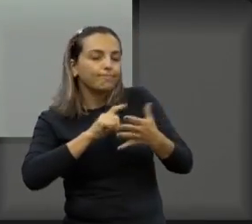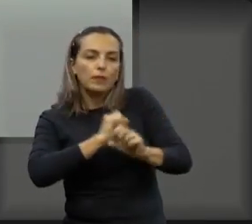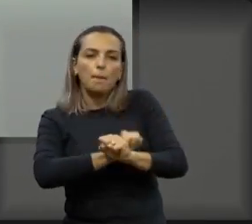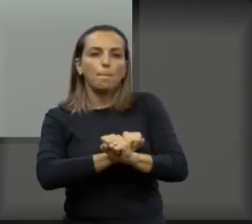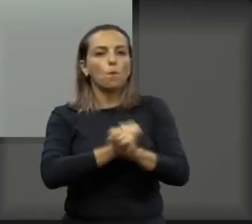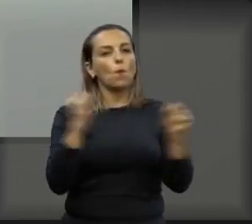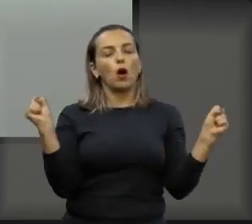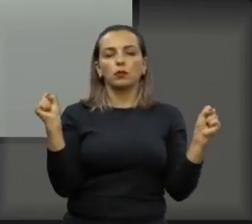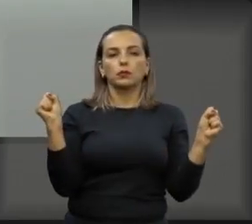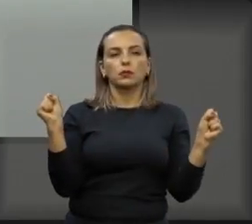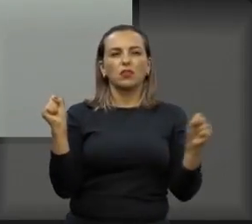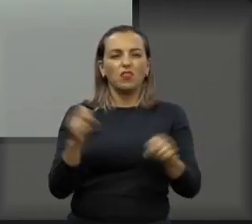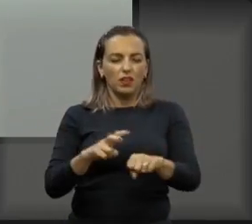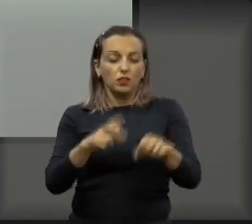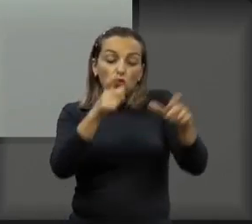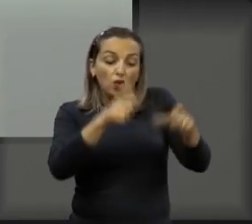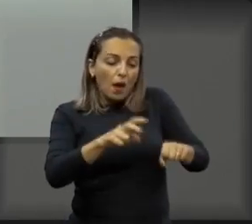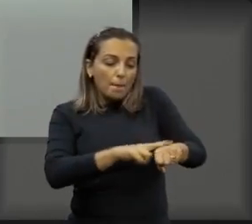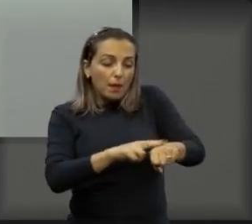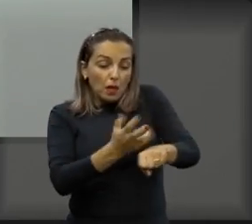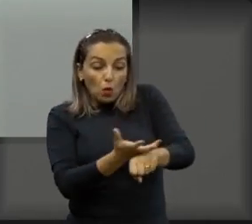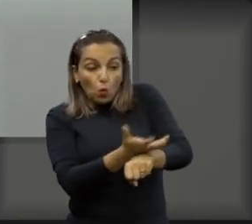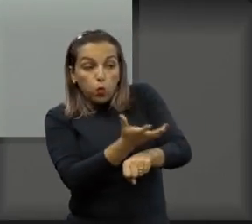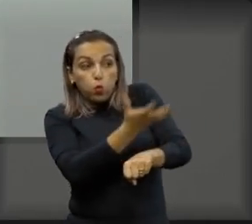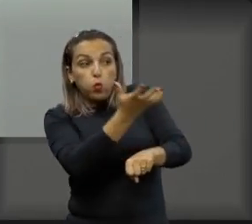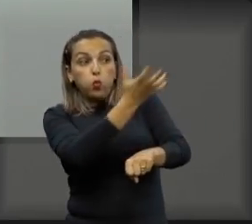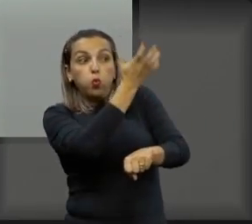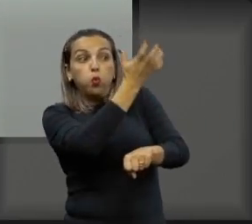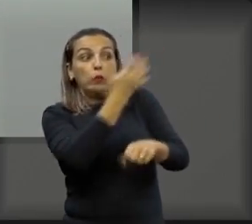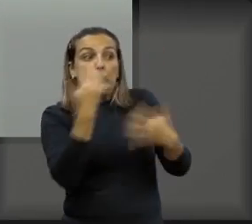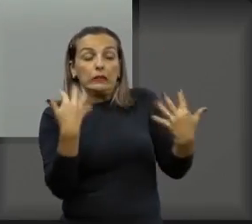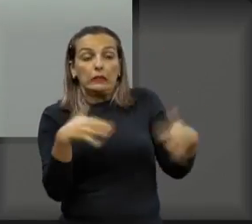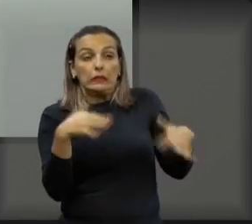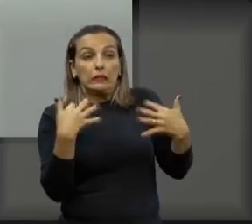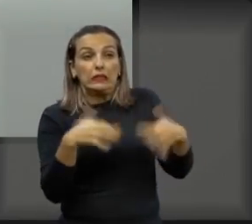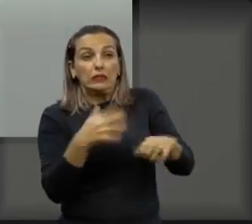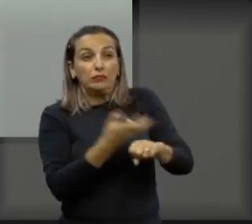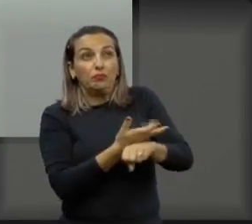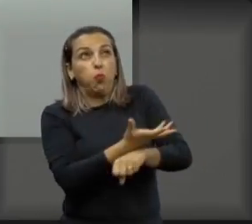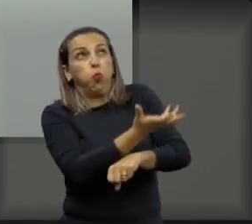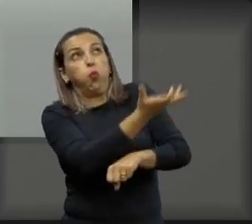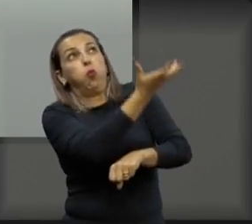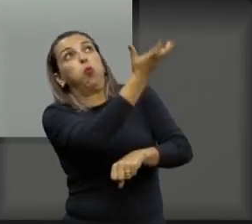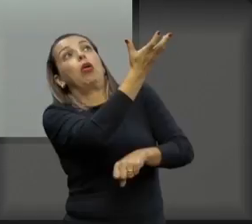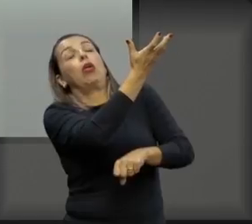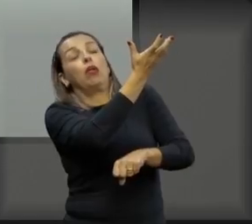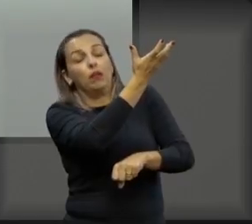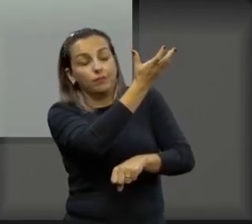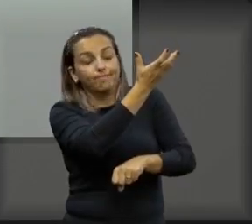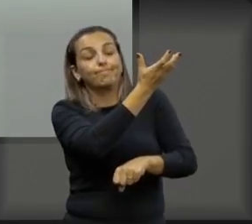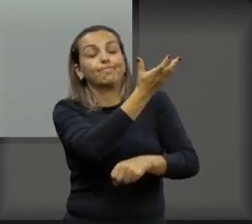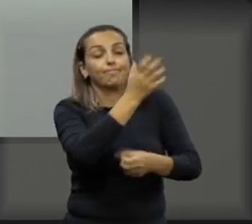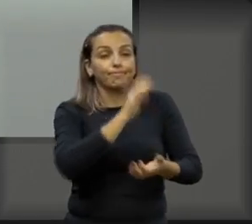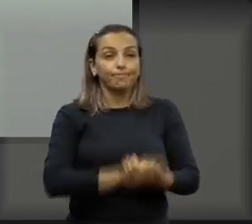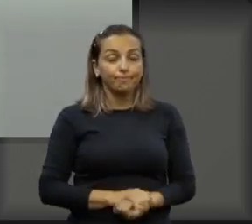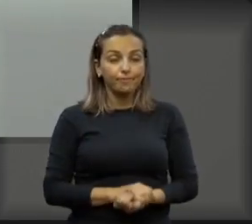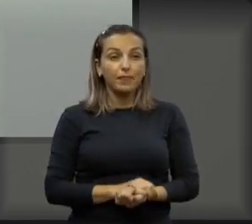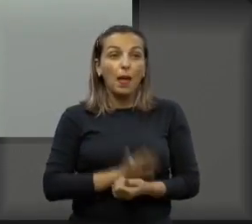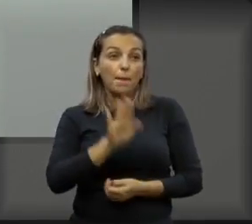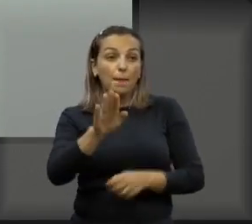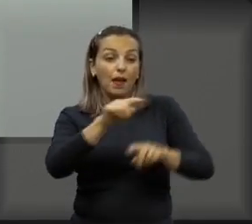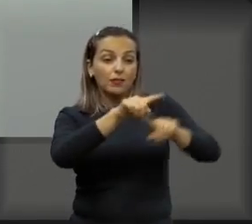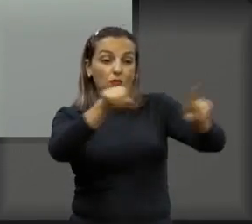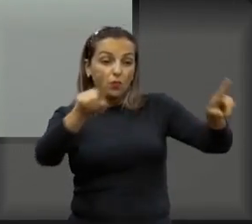Mato Alto tem lugar que o pé de mamona está quase no, na luz do poste de energia. O detalhe é que o terreno,